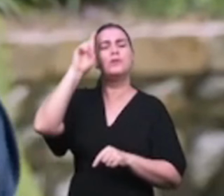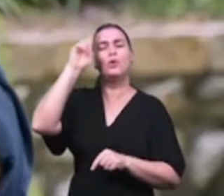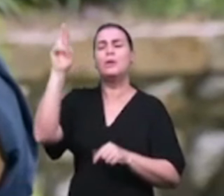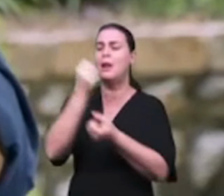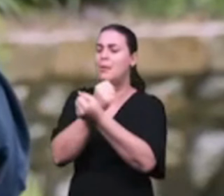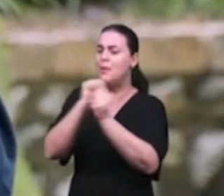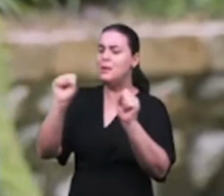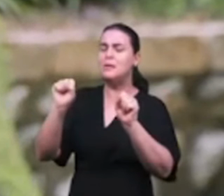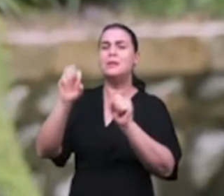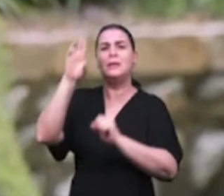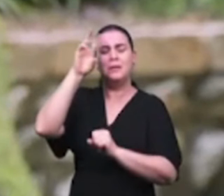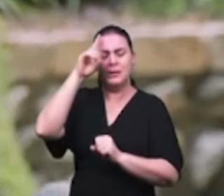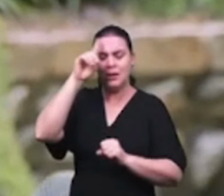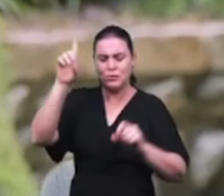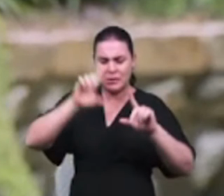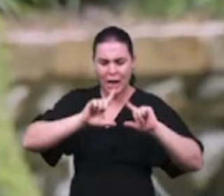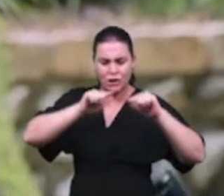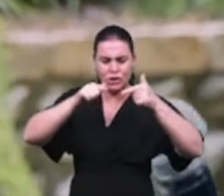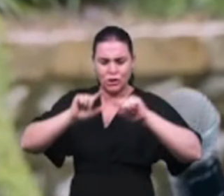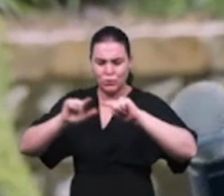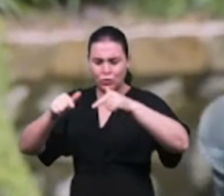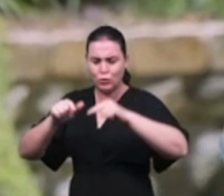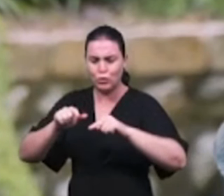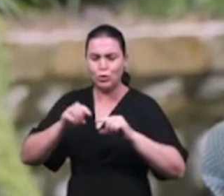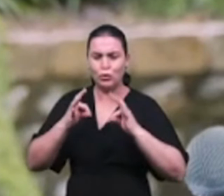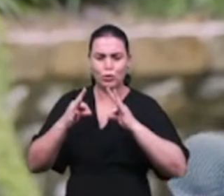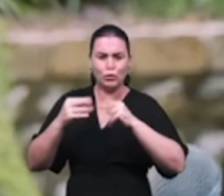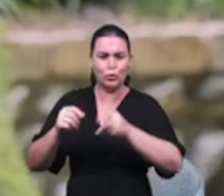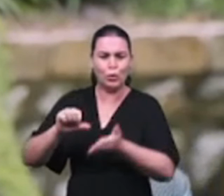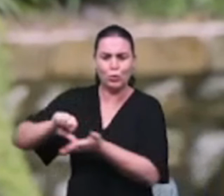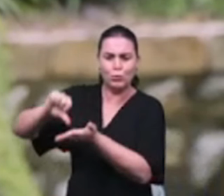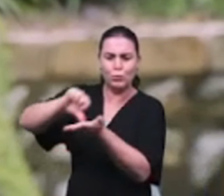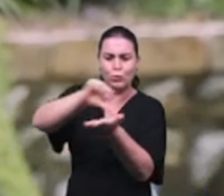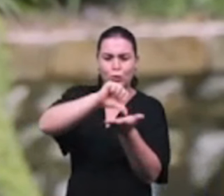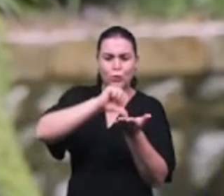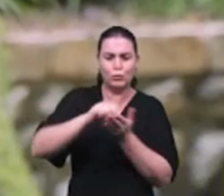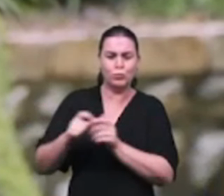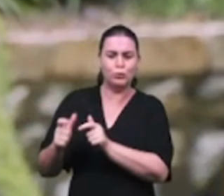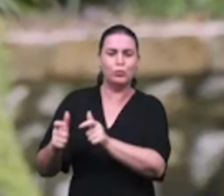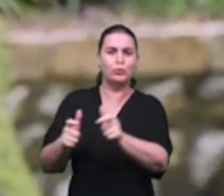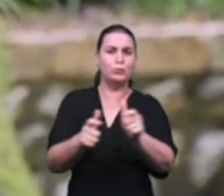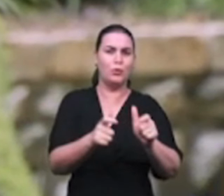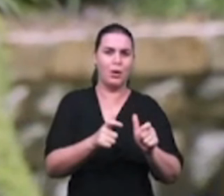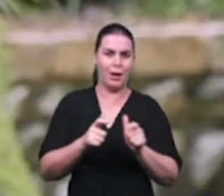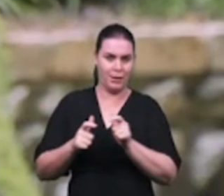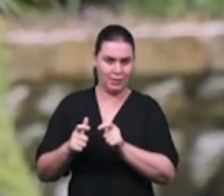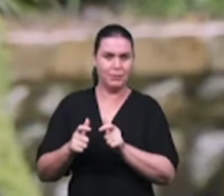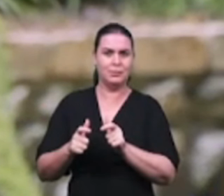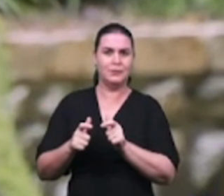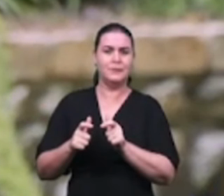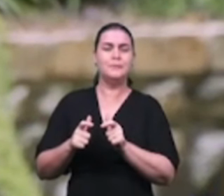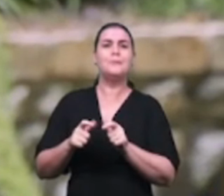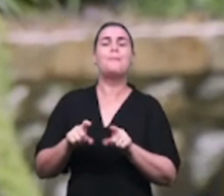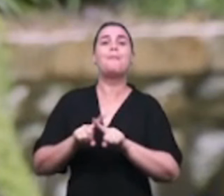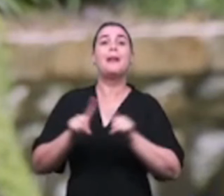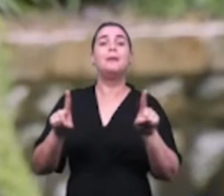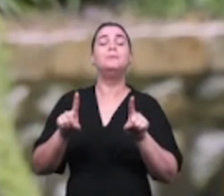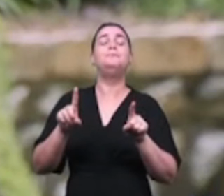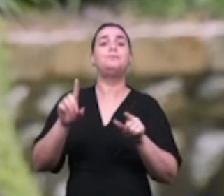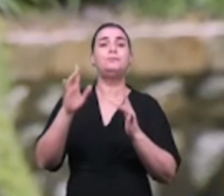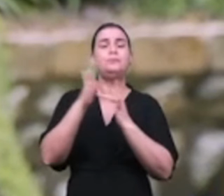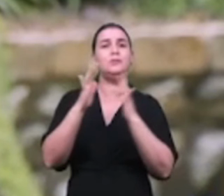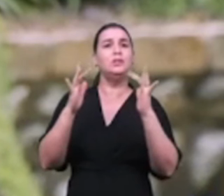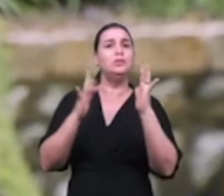se movendo no meio do seu povo. E Jesus, no seu ministério, era